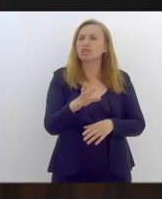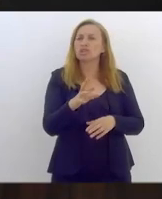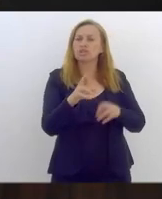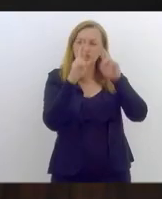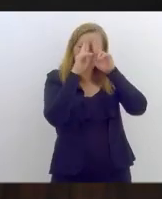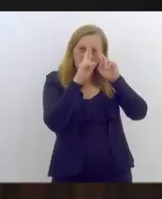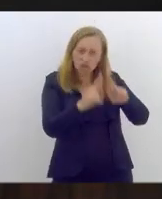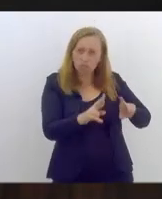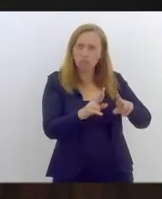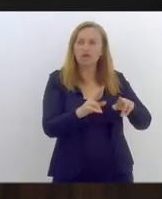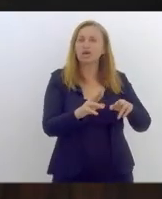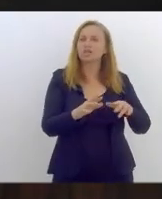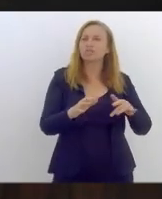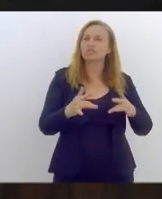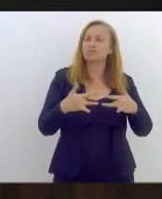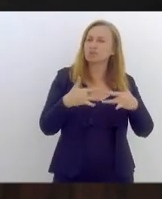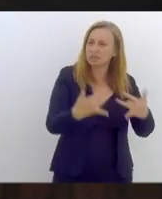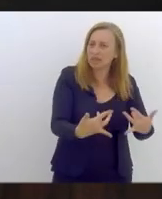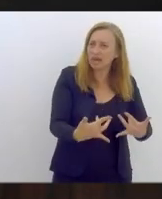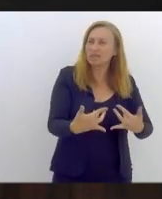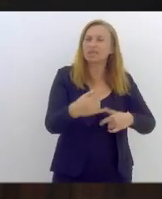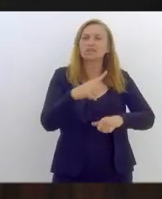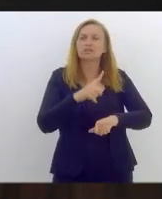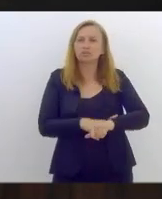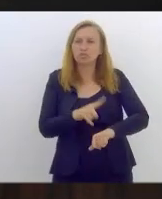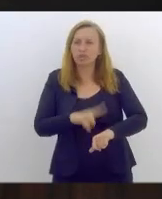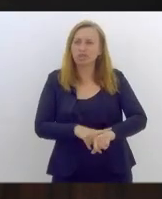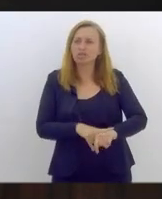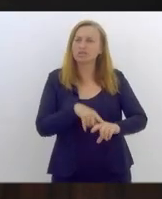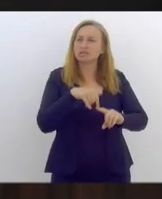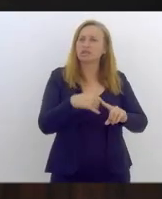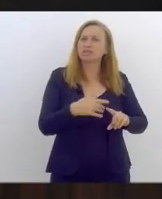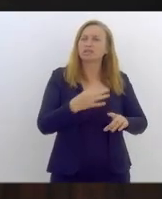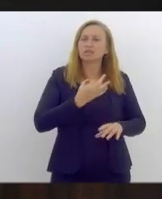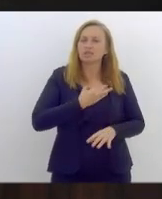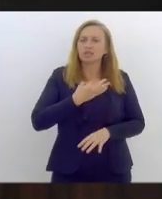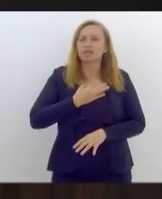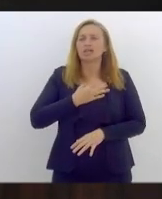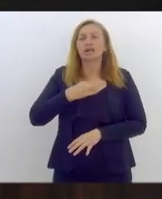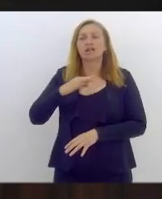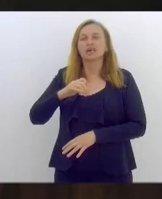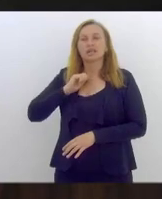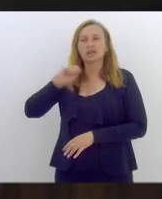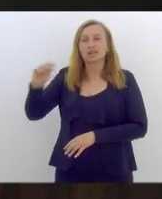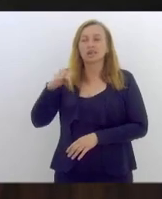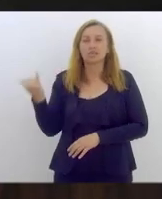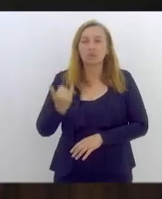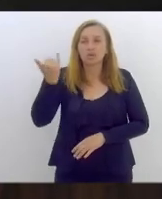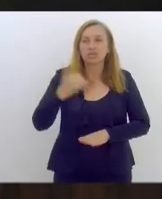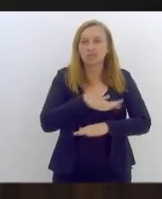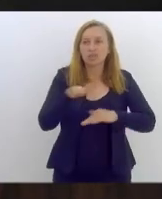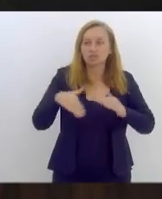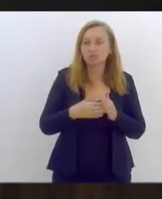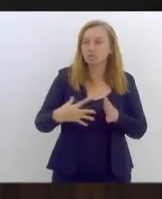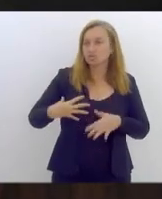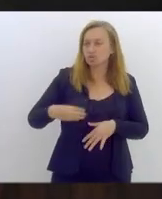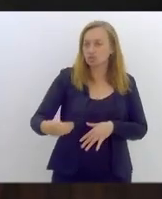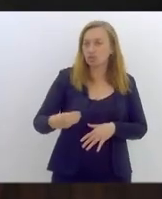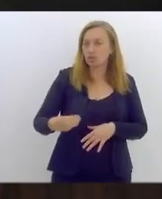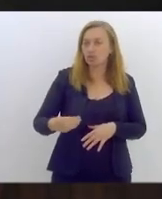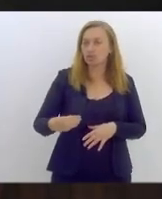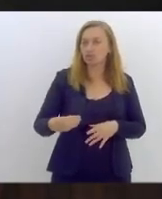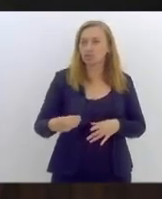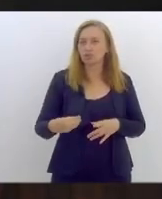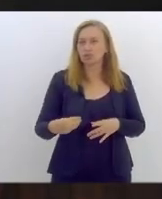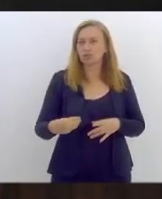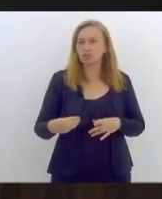solidariedade, neste momento dessa medalha tão importante a todos os filhos e filhas de santo,